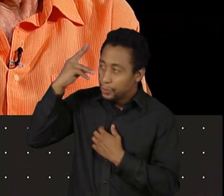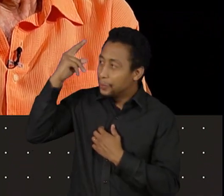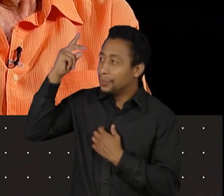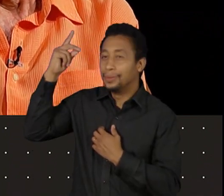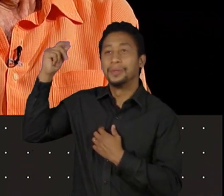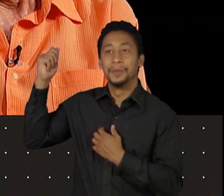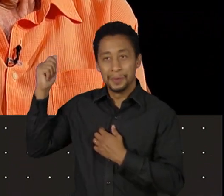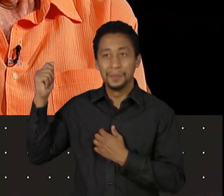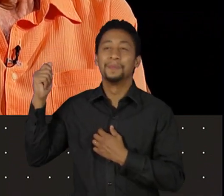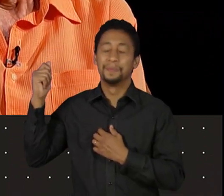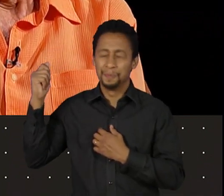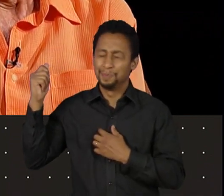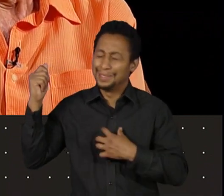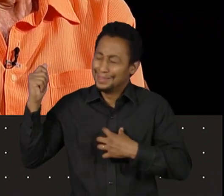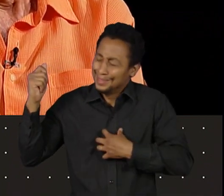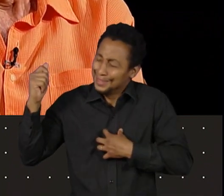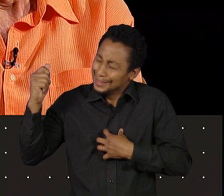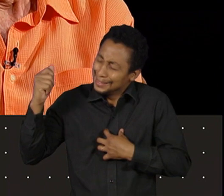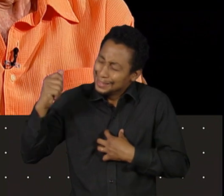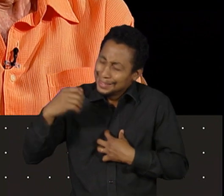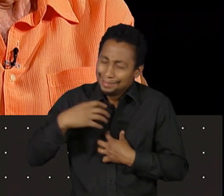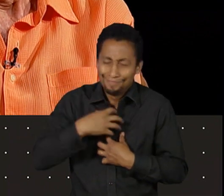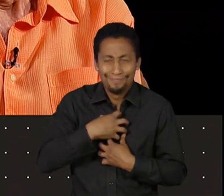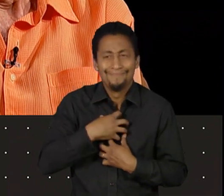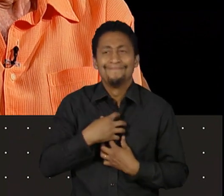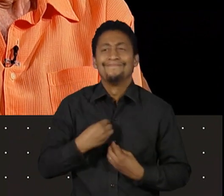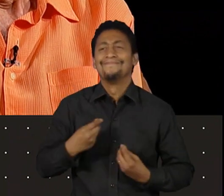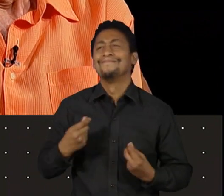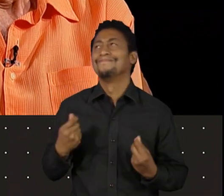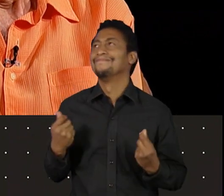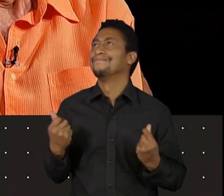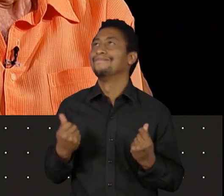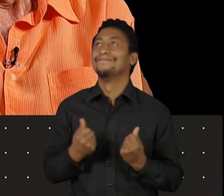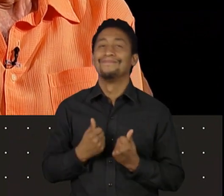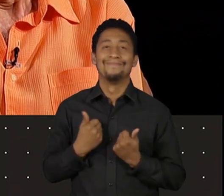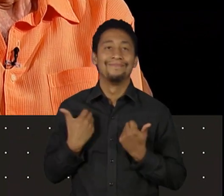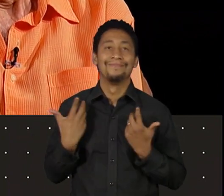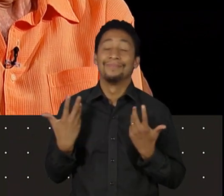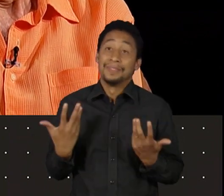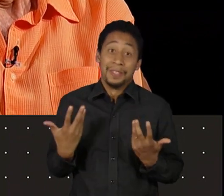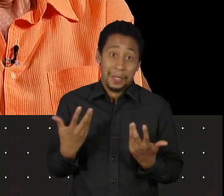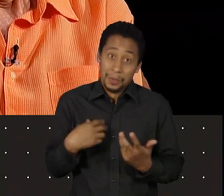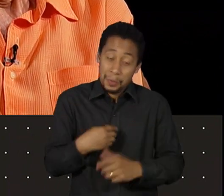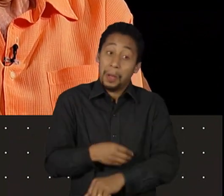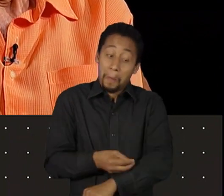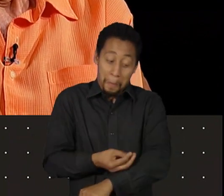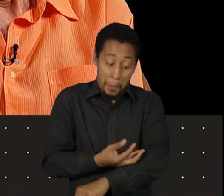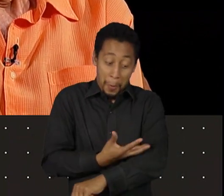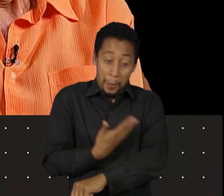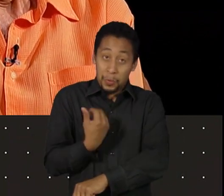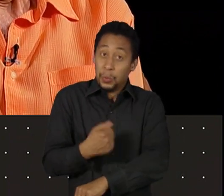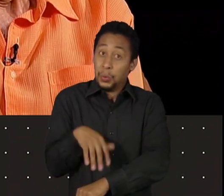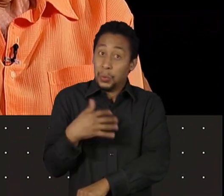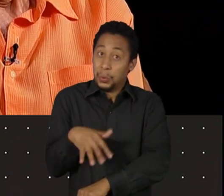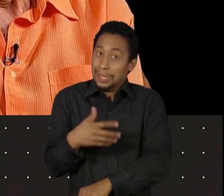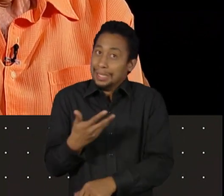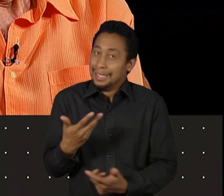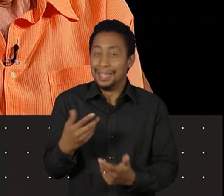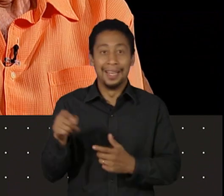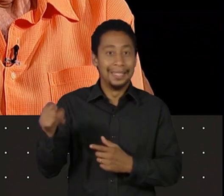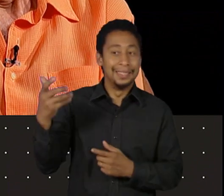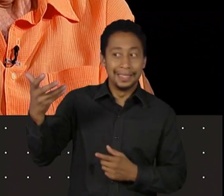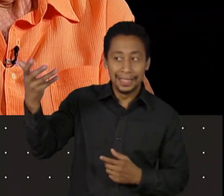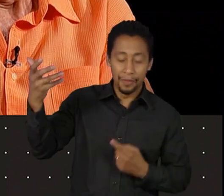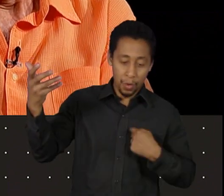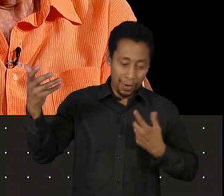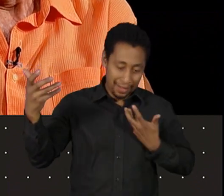pior do que se entrevar. Mas eu fico toda arrepiada, porque eu cantava e ele cantava